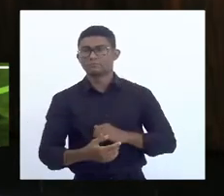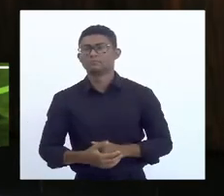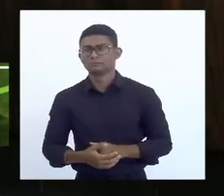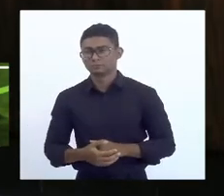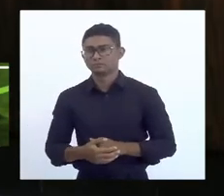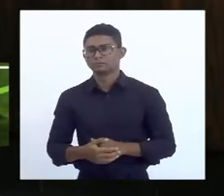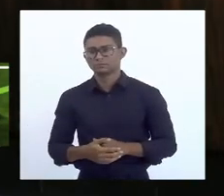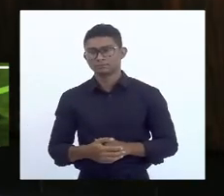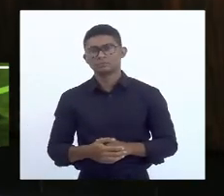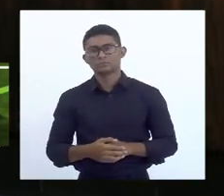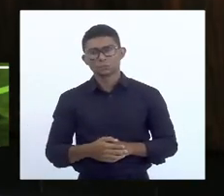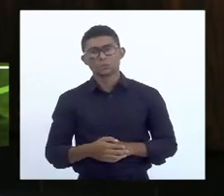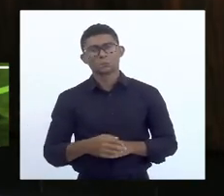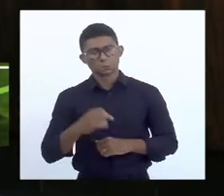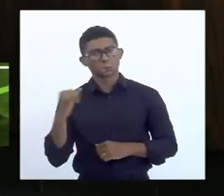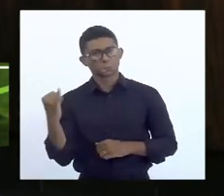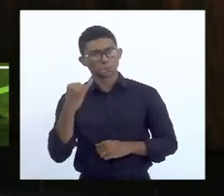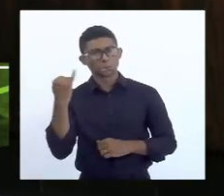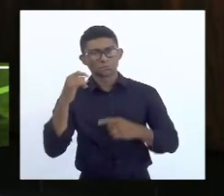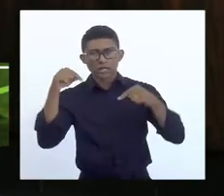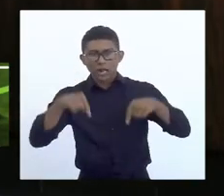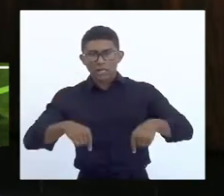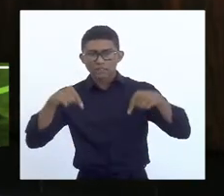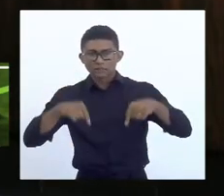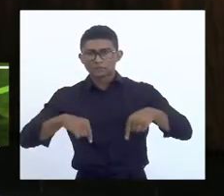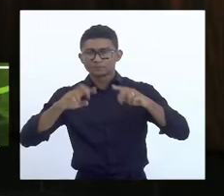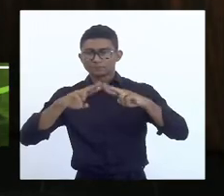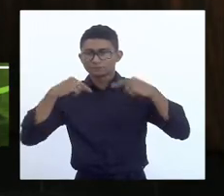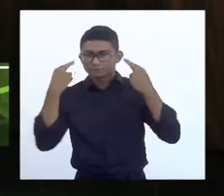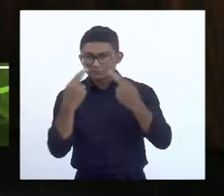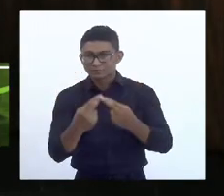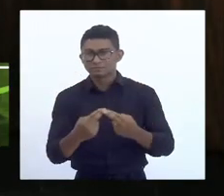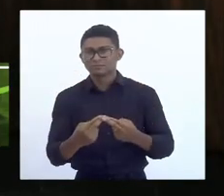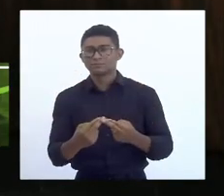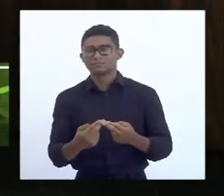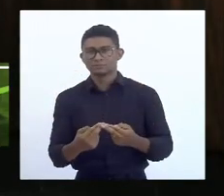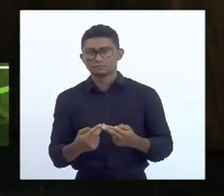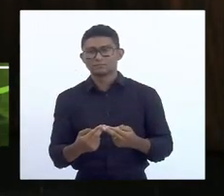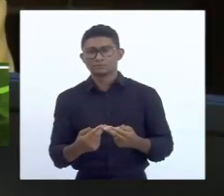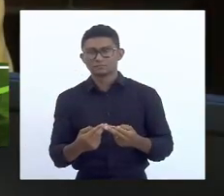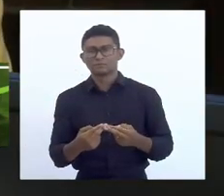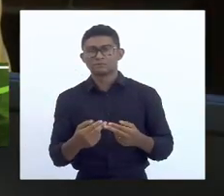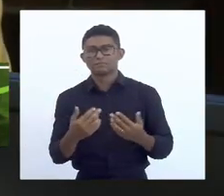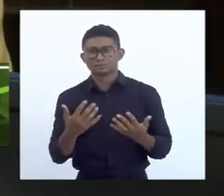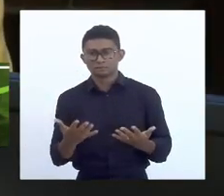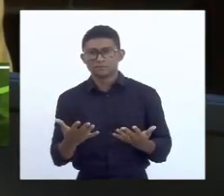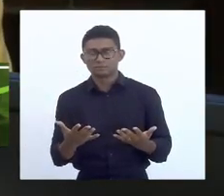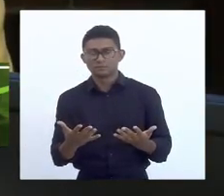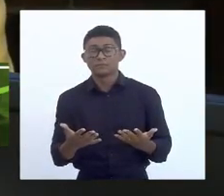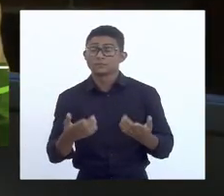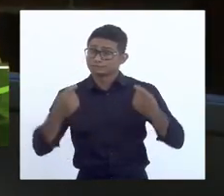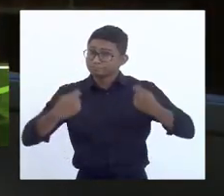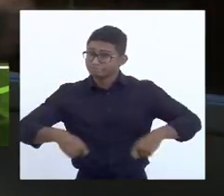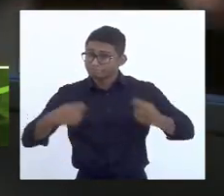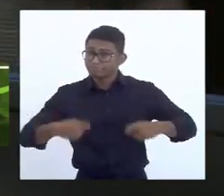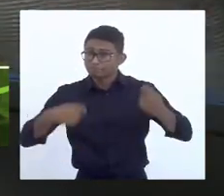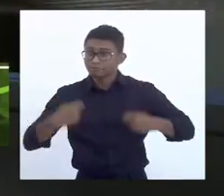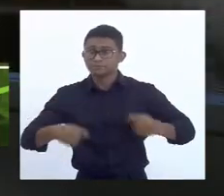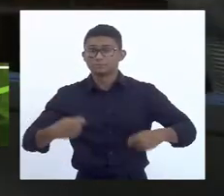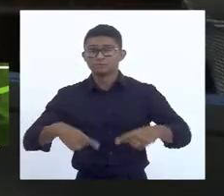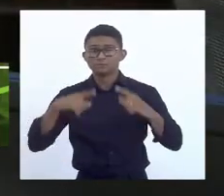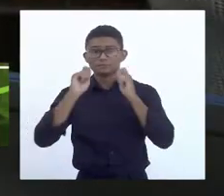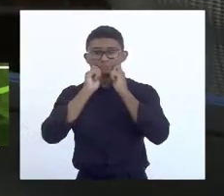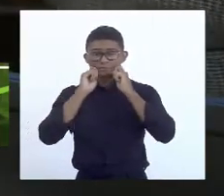dessa audiência pública, colocar nos estatutos, dentro das assembleias legislativas, a